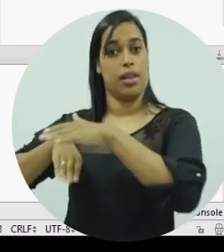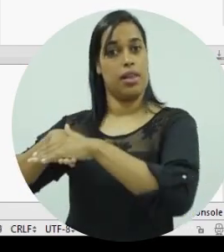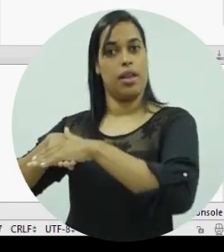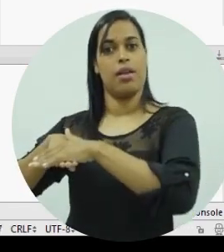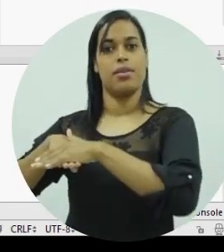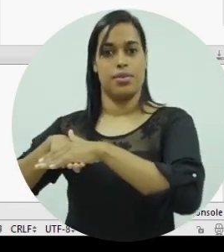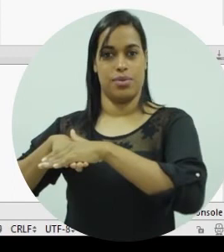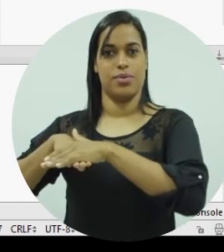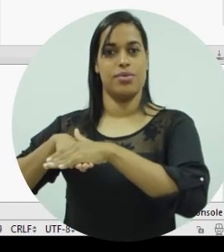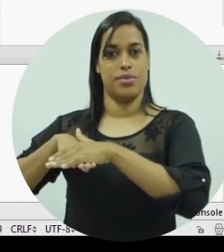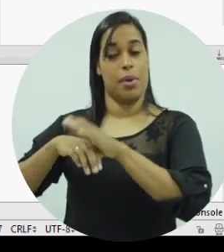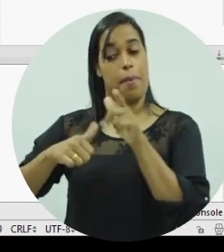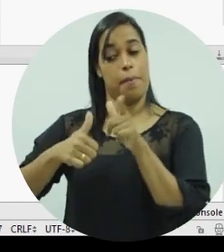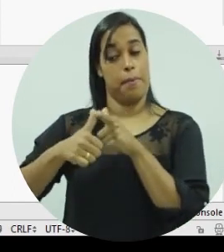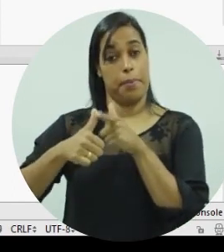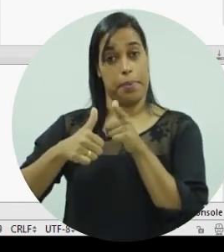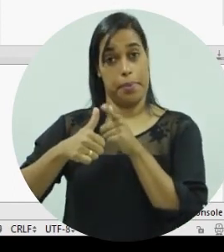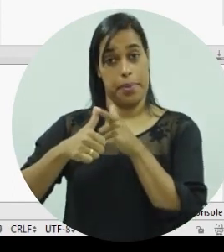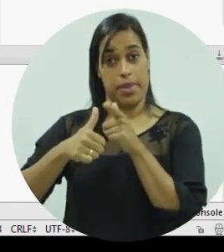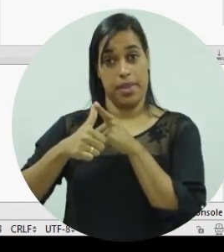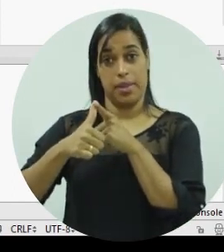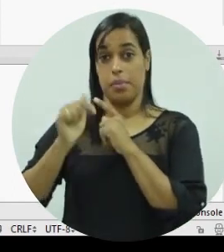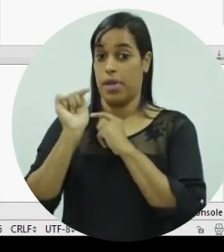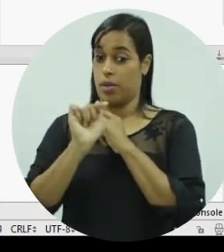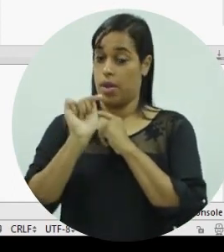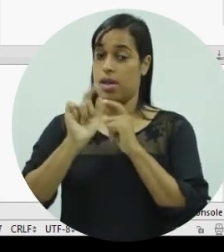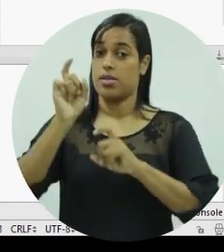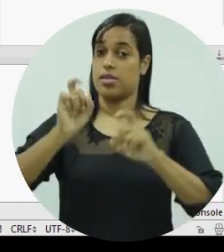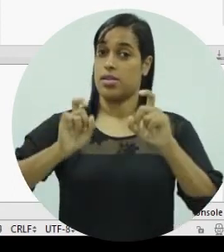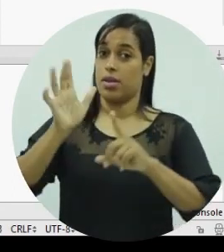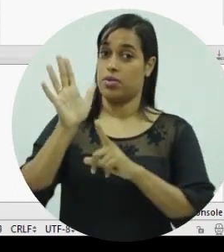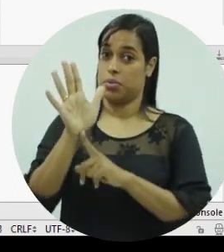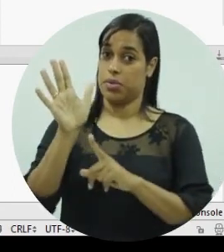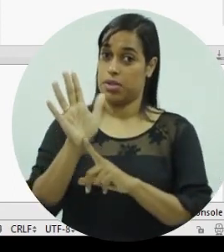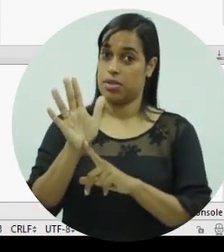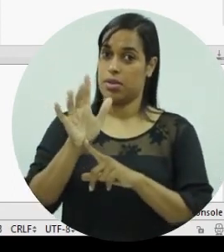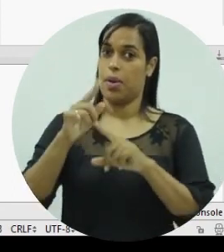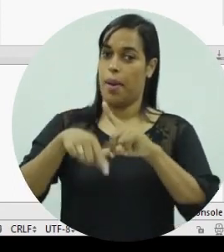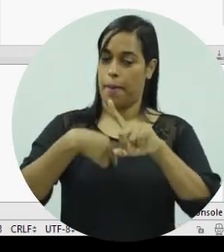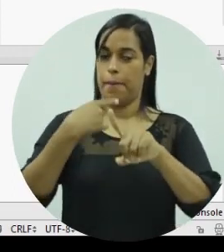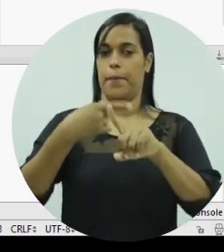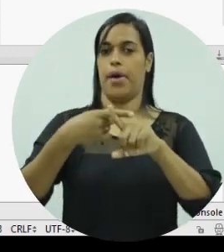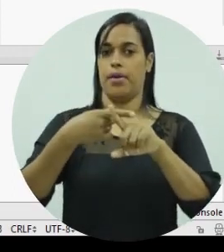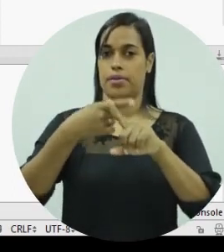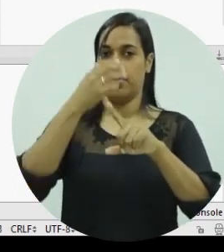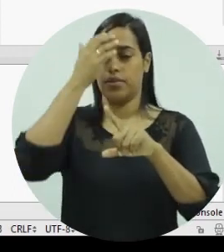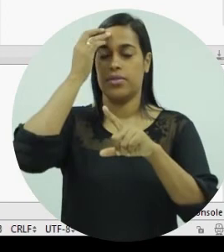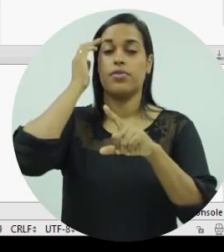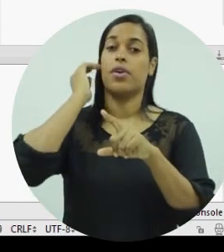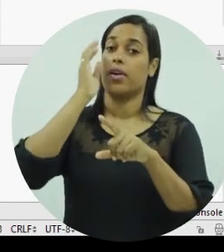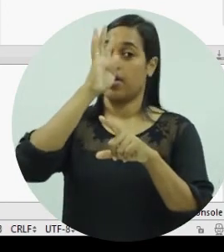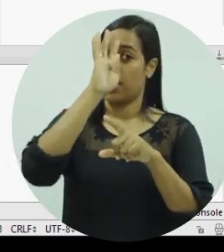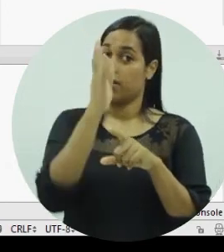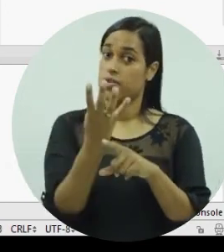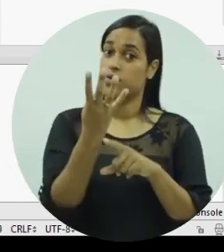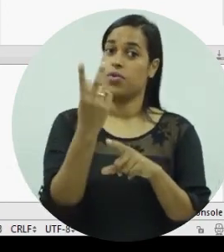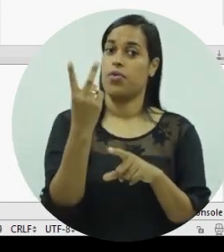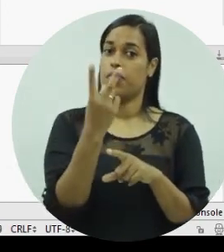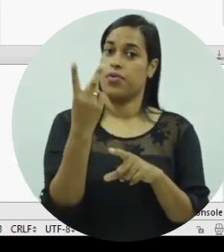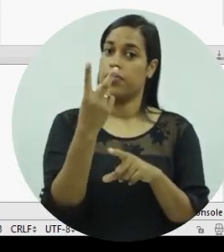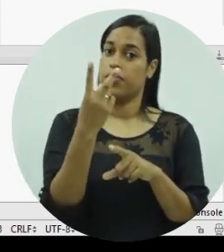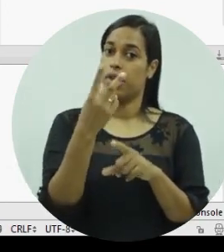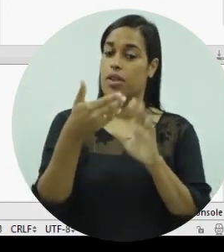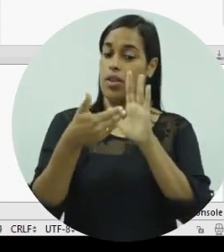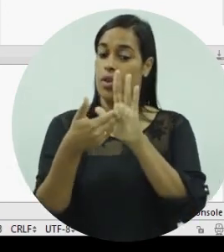parênteses internos. Então, ele primeiro vai executar essa expressão, porque é a mais interna, vai